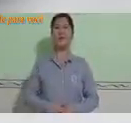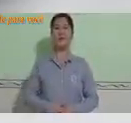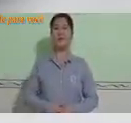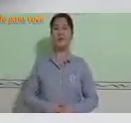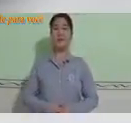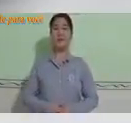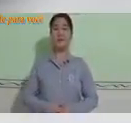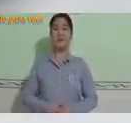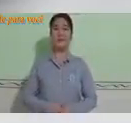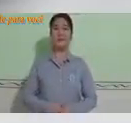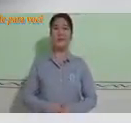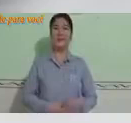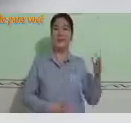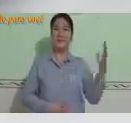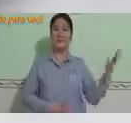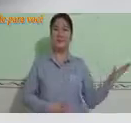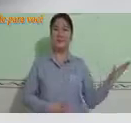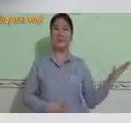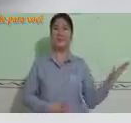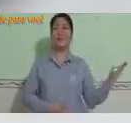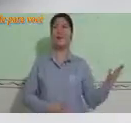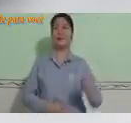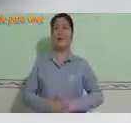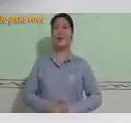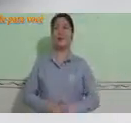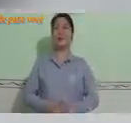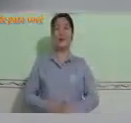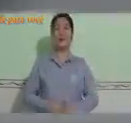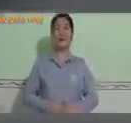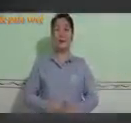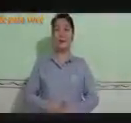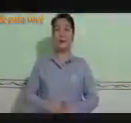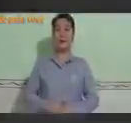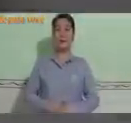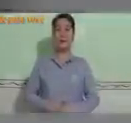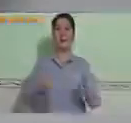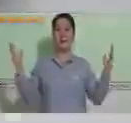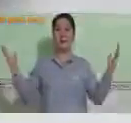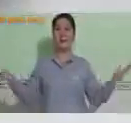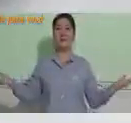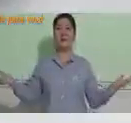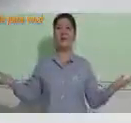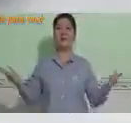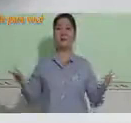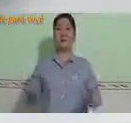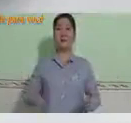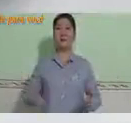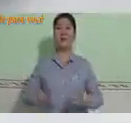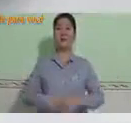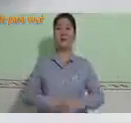anemia a dívida das menstruações mais longas e abundantes que o diu de cobre foi de provocar nanias que esse motor responde